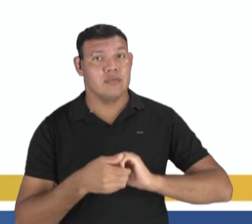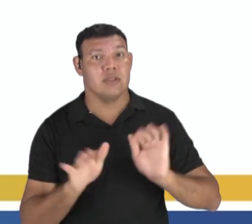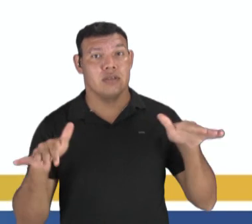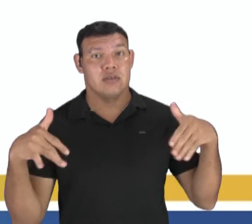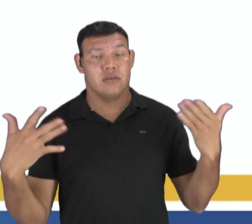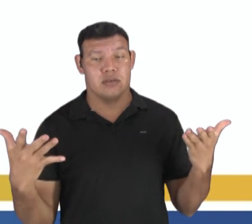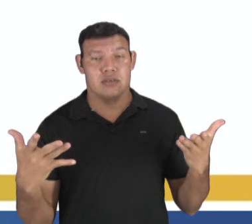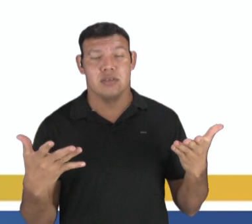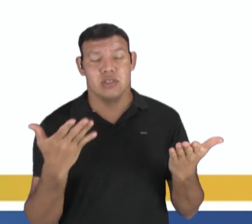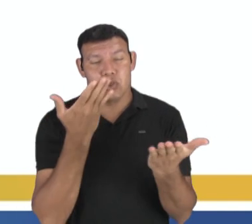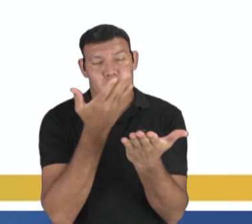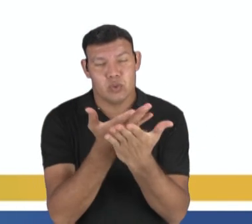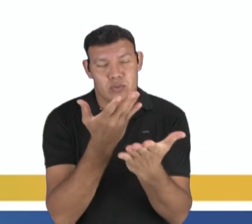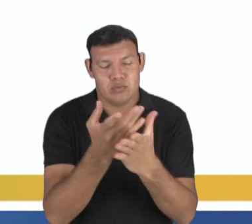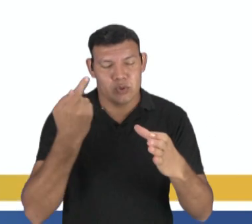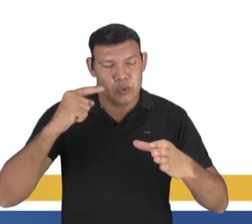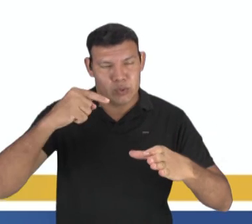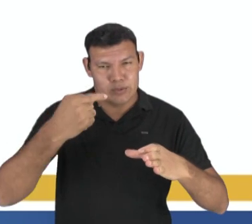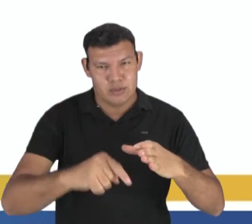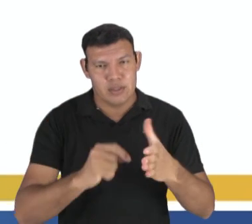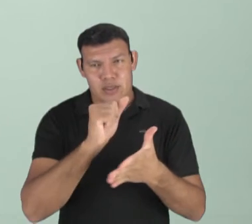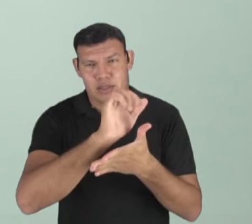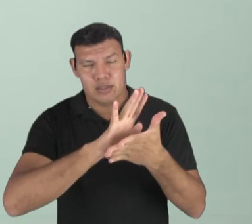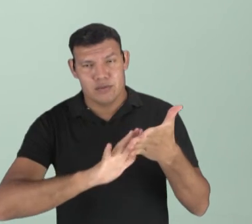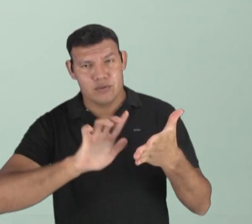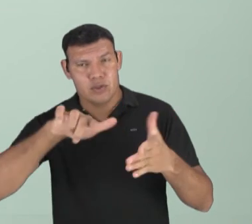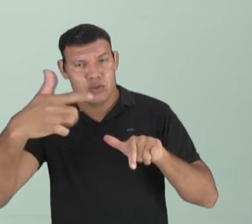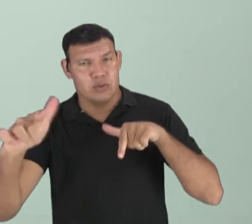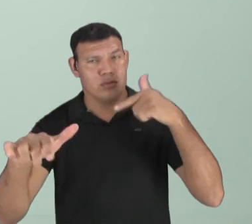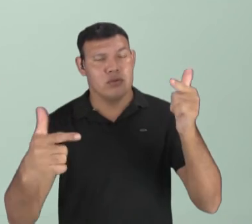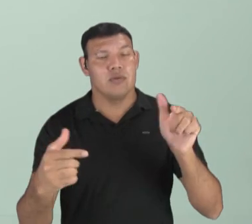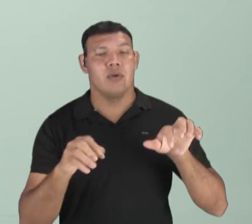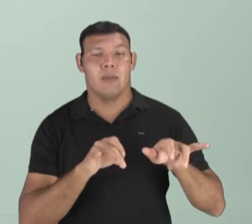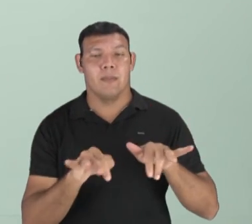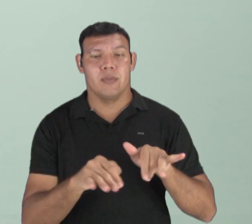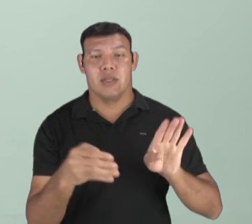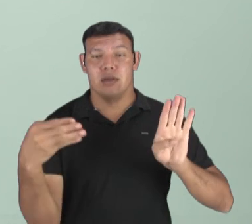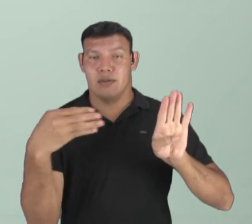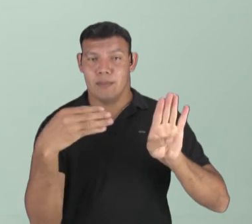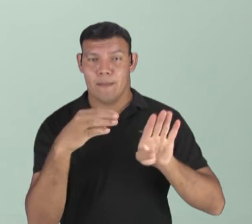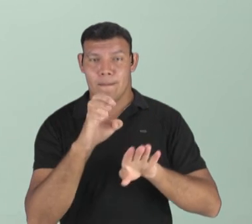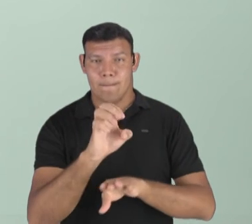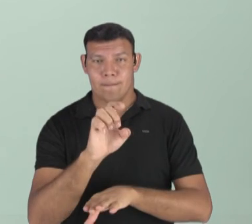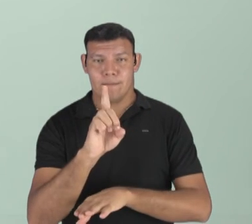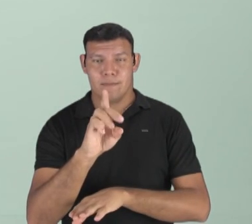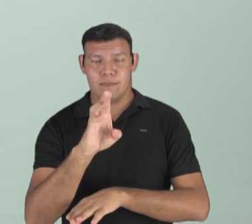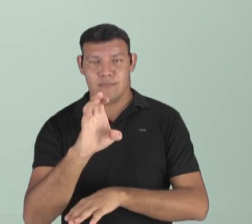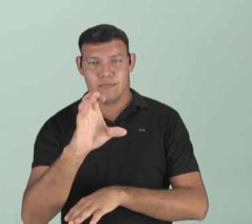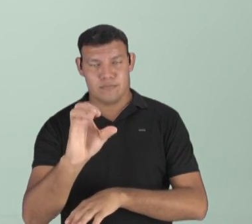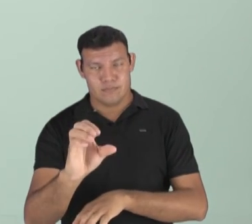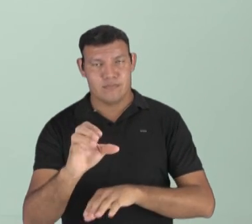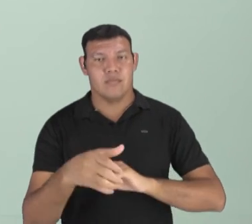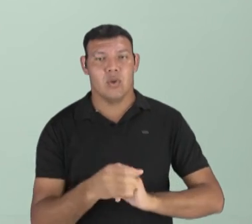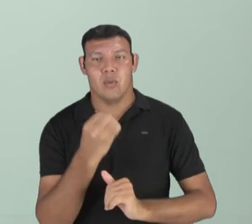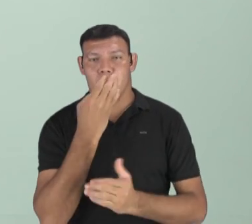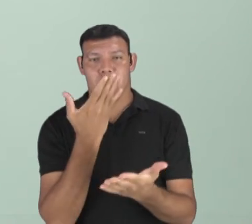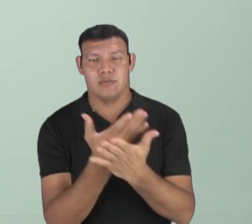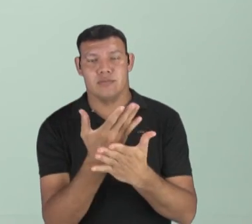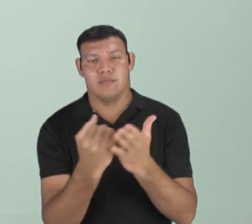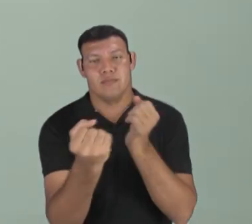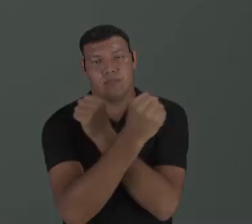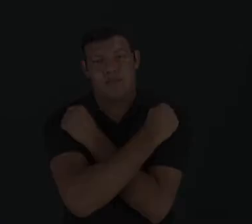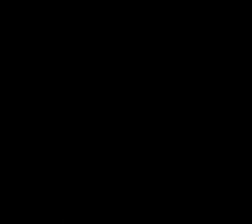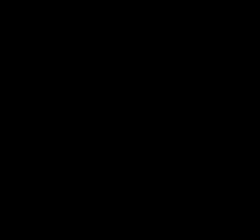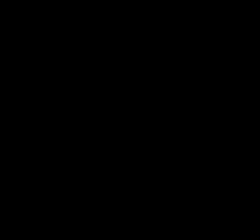Pessoal, para mais estudos, né, para mais exercícios e vídeos sobre isso, você acesse a plataforma. Bons estudos, tá ok? Um abraço.